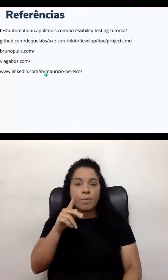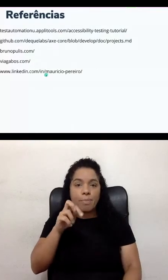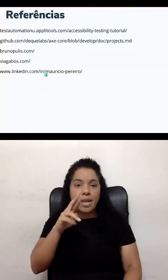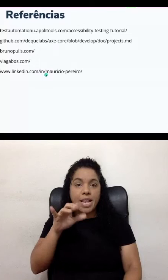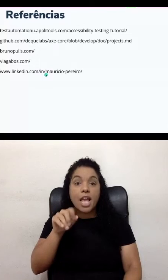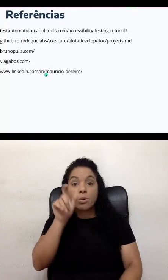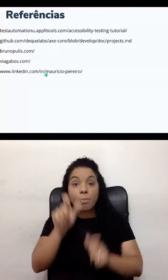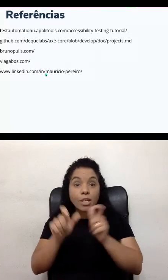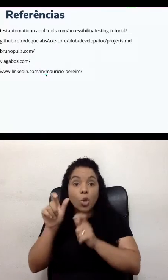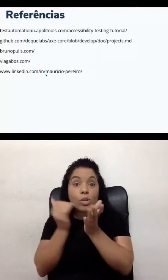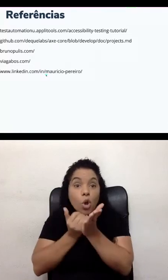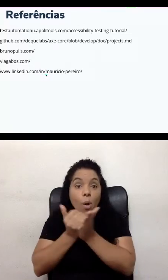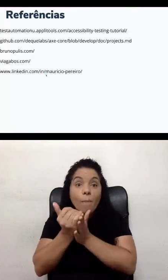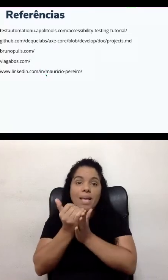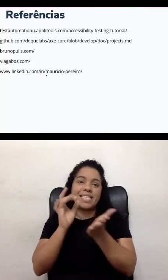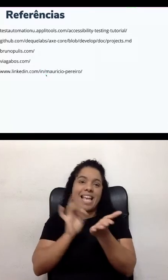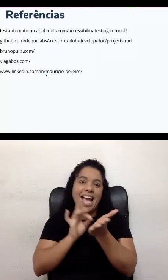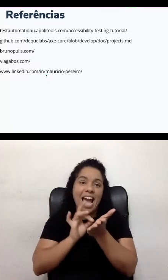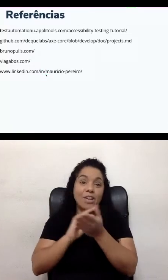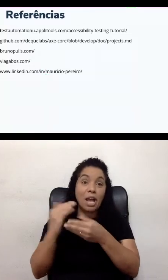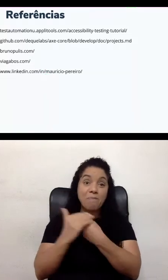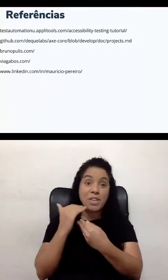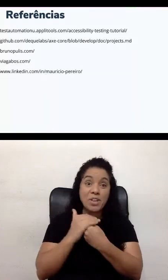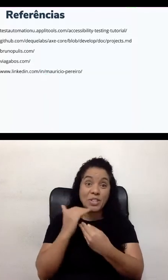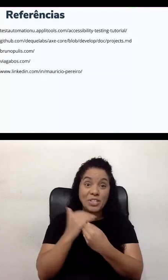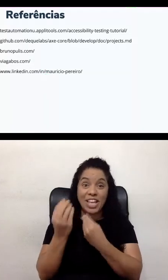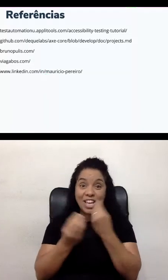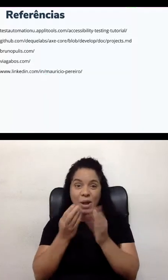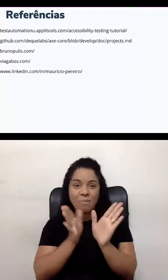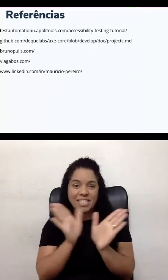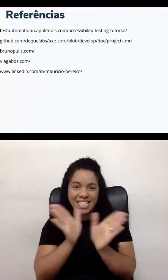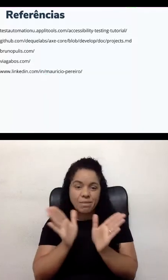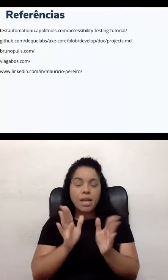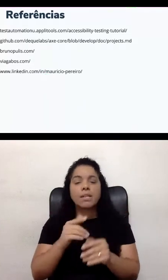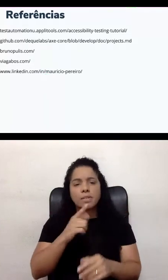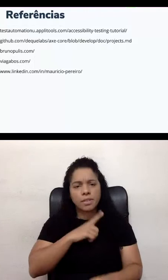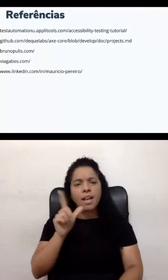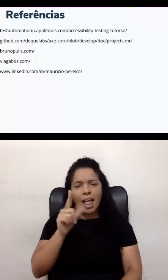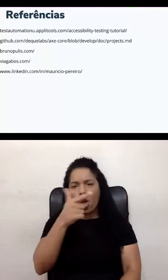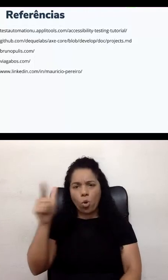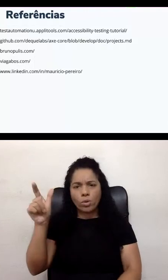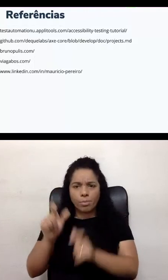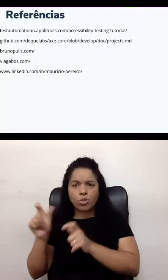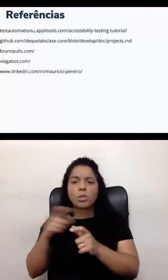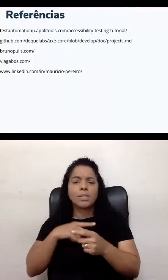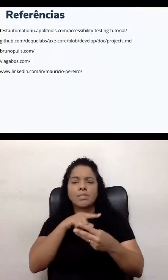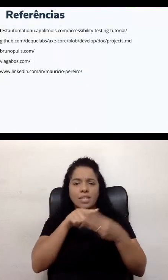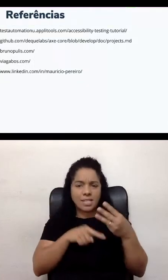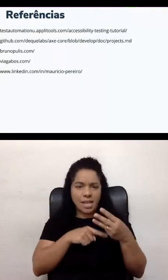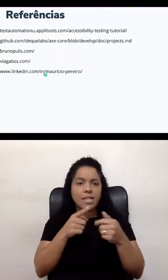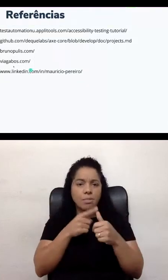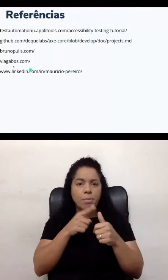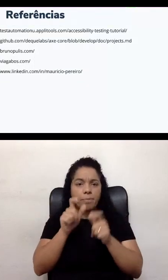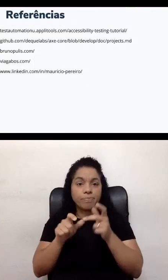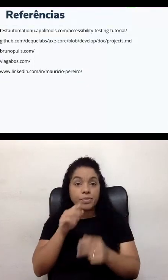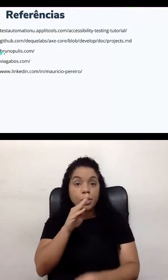começaram a me instruir em acessibilidade. É claro que tem outras pessoas, mas essas foram as 3 primeiras pessoas. O